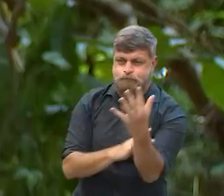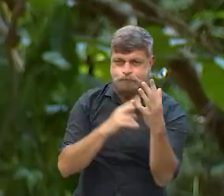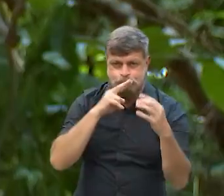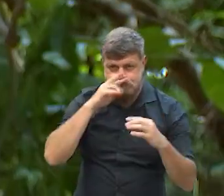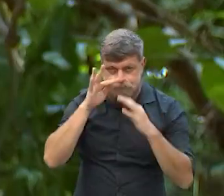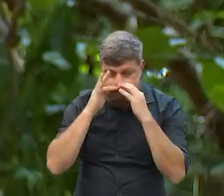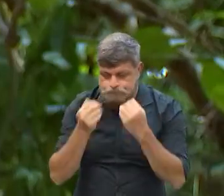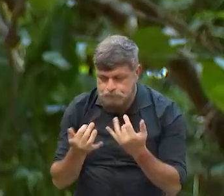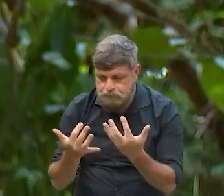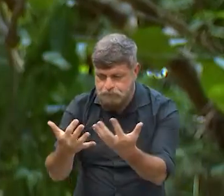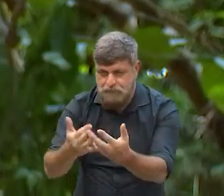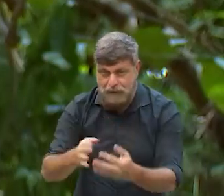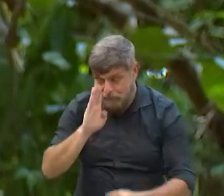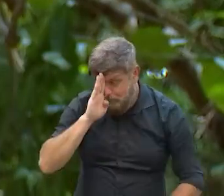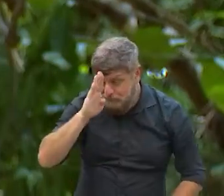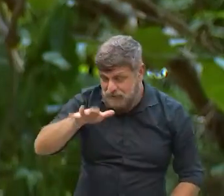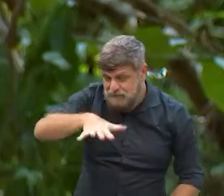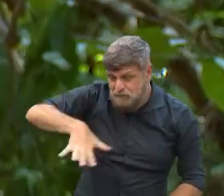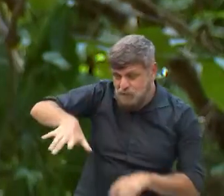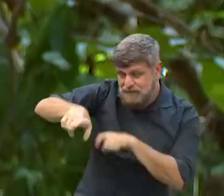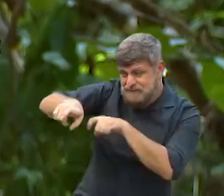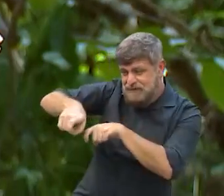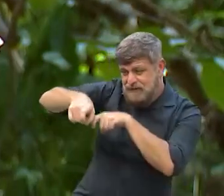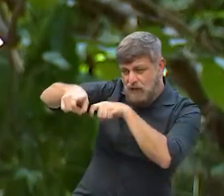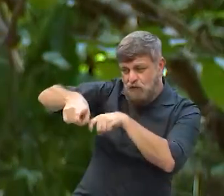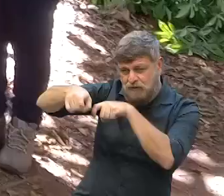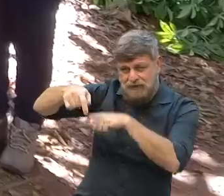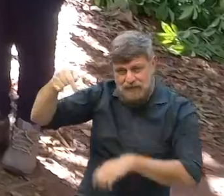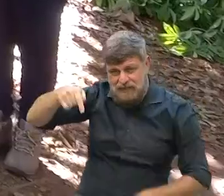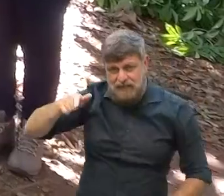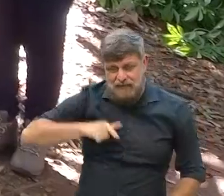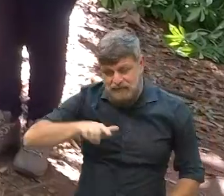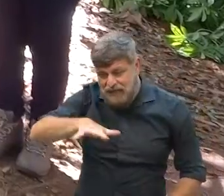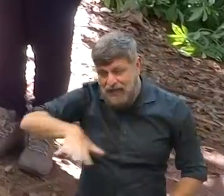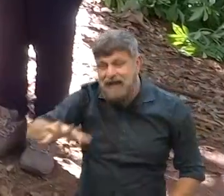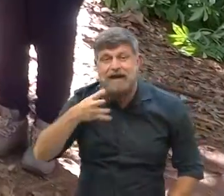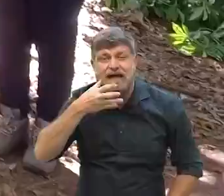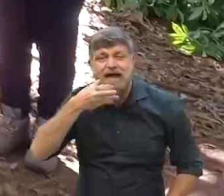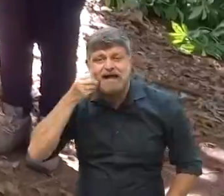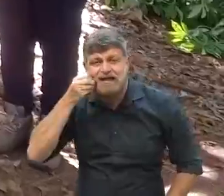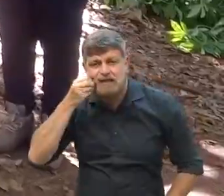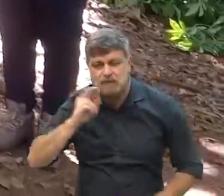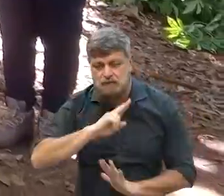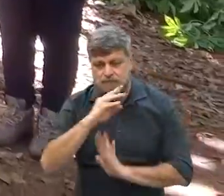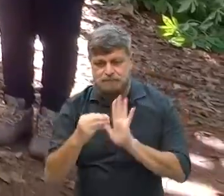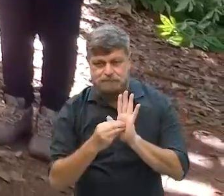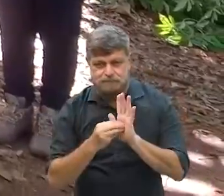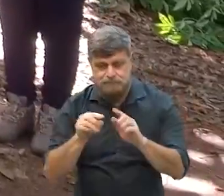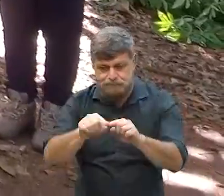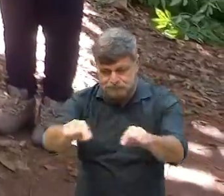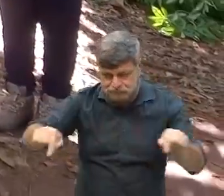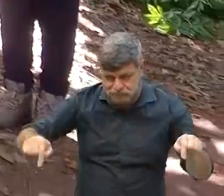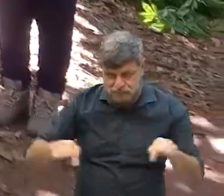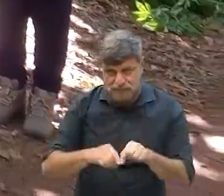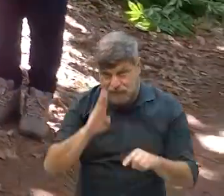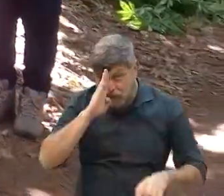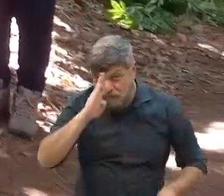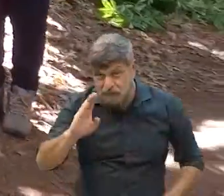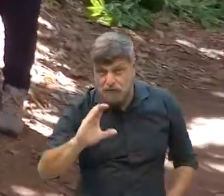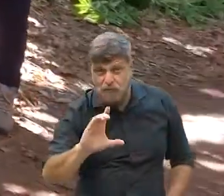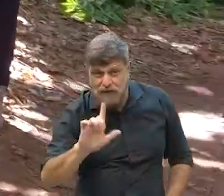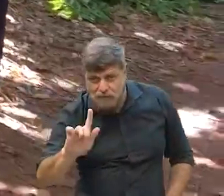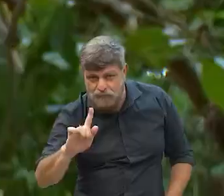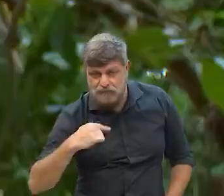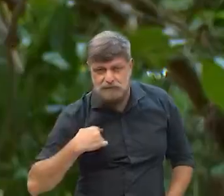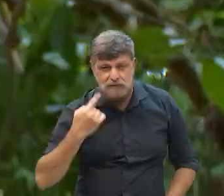áreas rurais, né, em que a gente tem aquelas APPs não ocupadas, somente na região do Campo Grande, que a gente vê